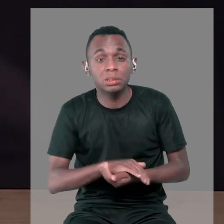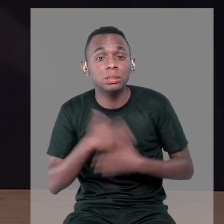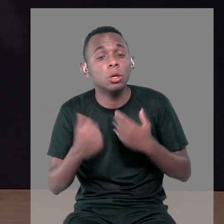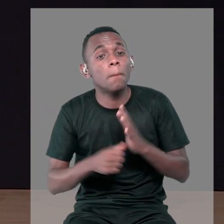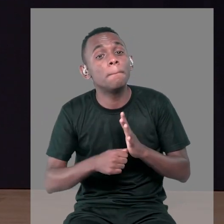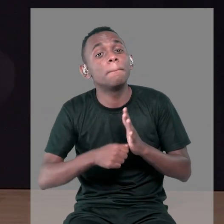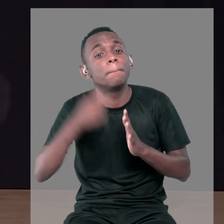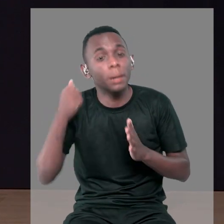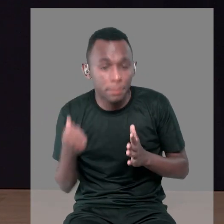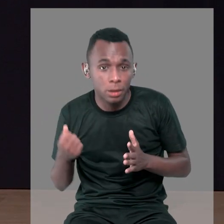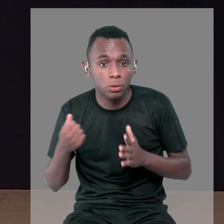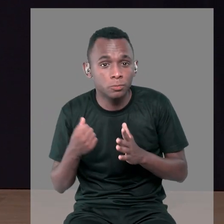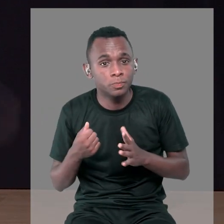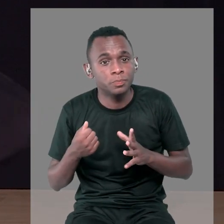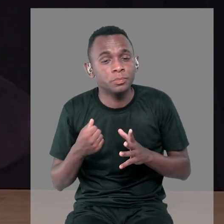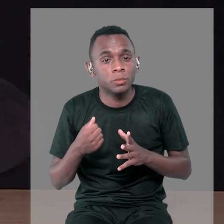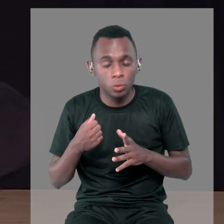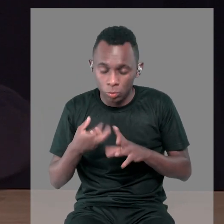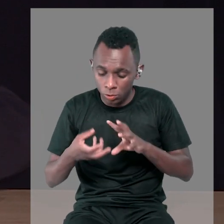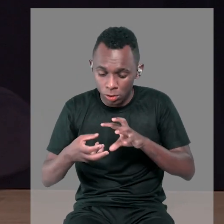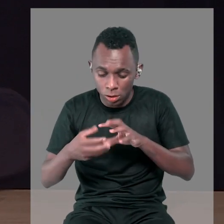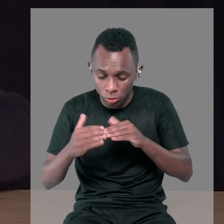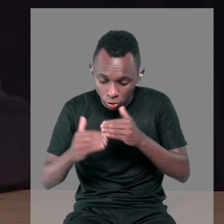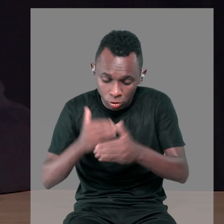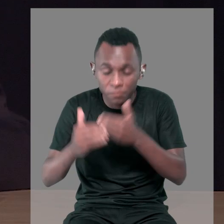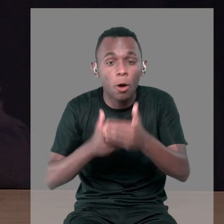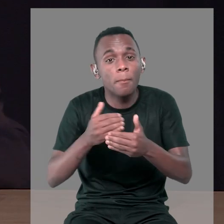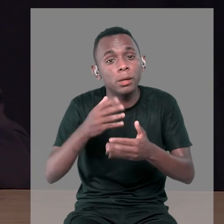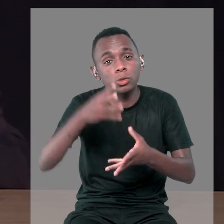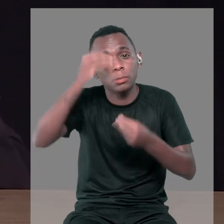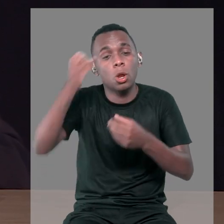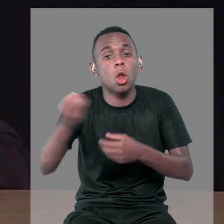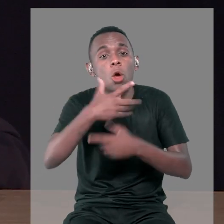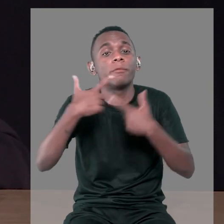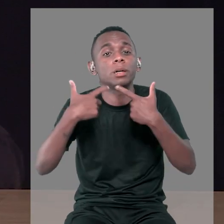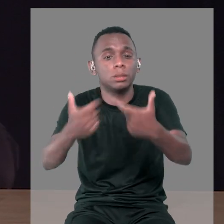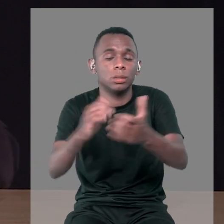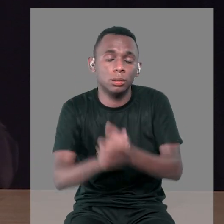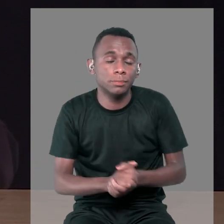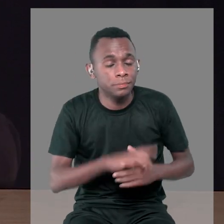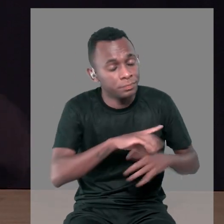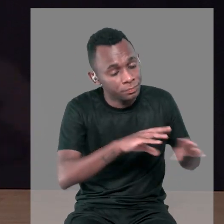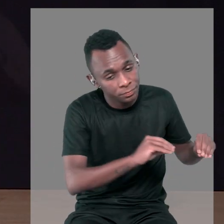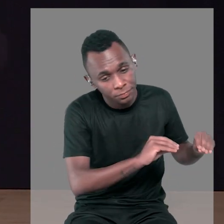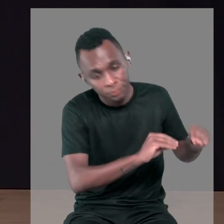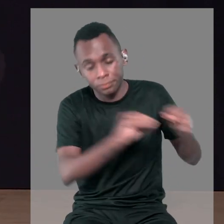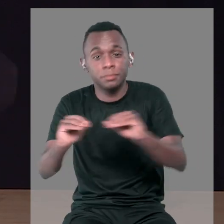ponto na formação do novo espírito da guerra. Nós vamos dar um salto.